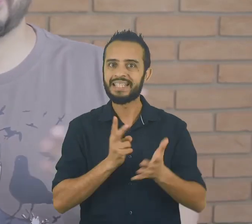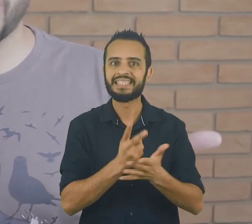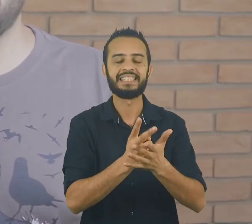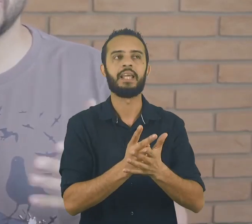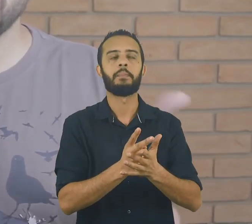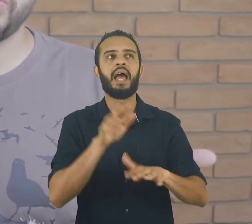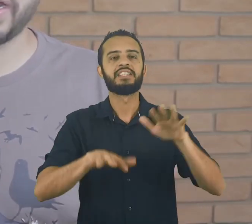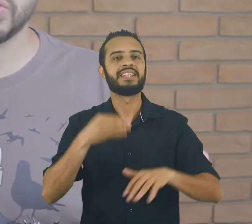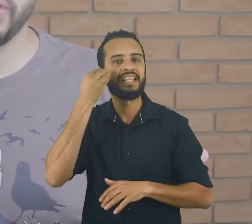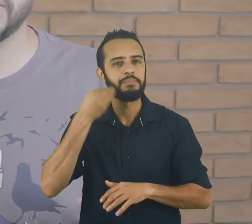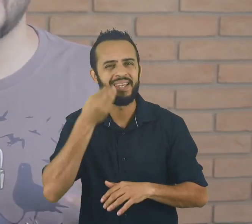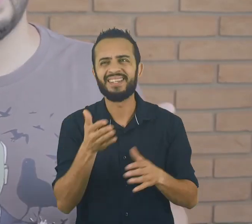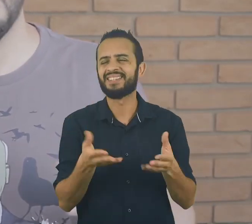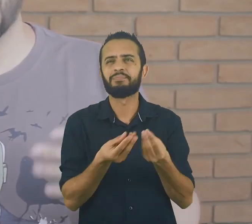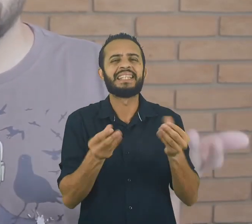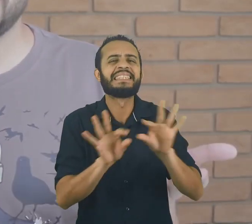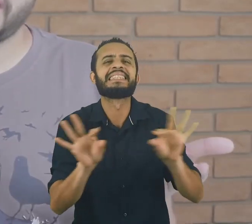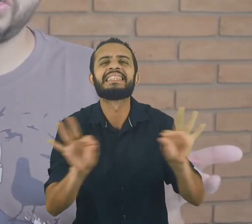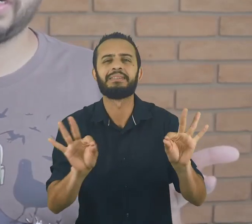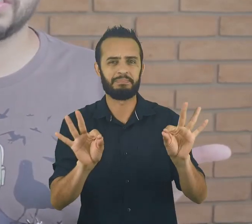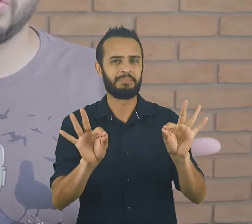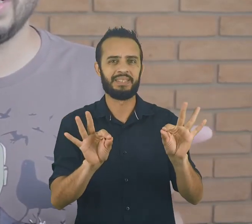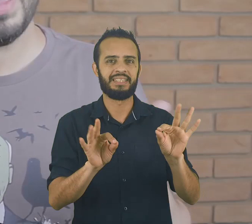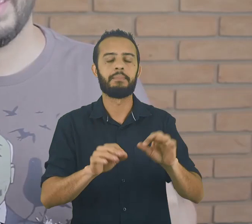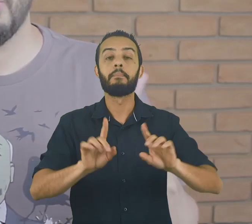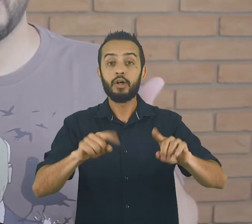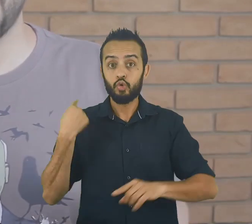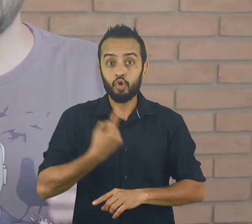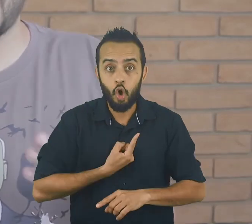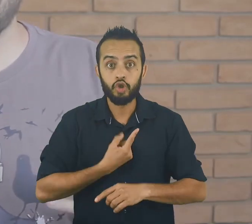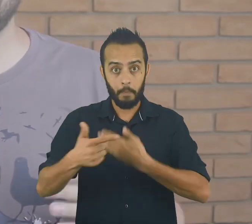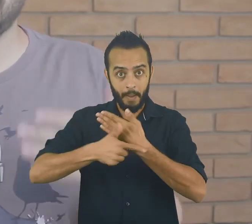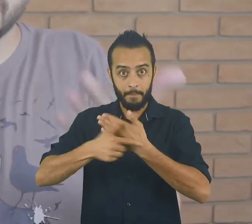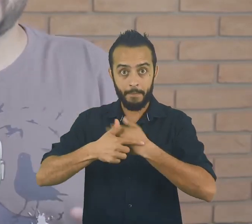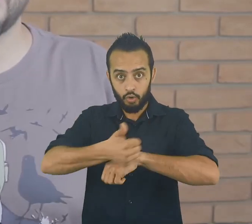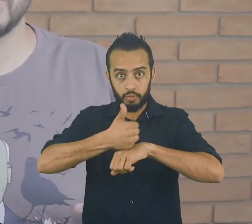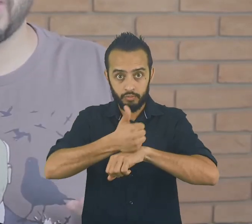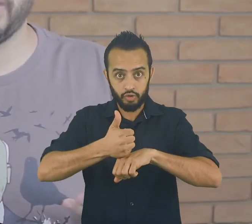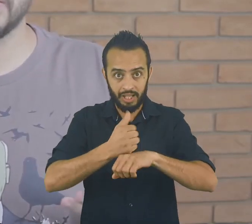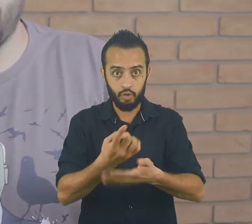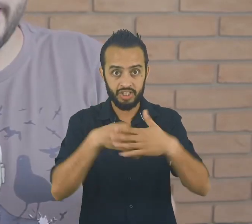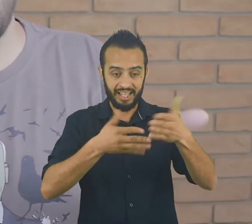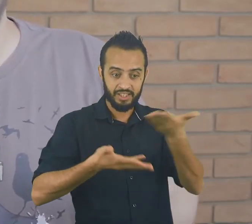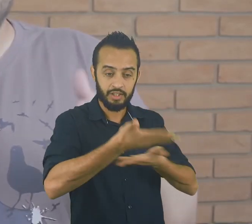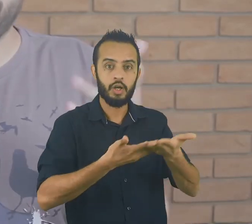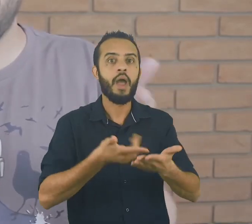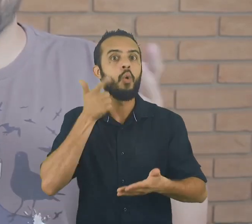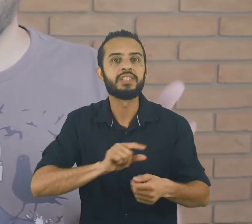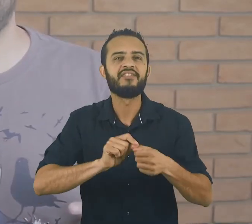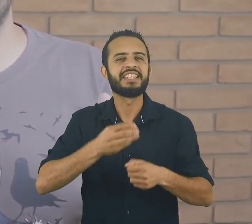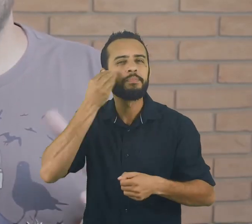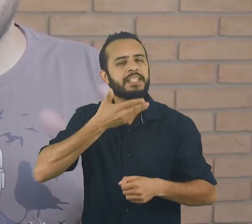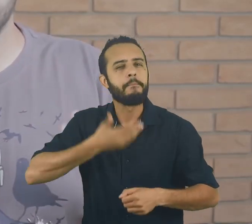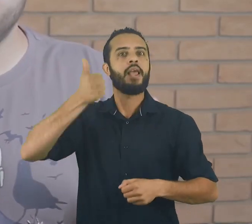experiências pobres no uso de várias coisas. E que o papel do design de interação é realmente melhorar e entregar experiências melhores. Se você